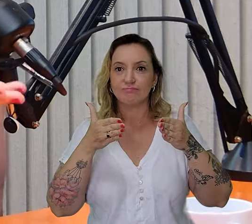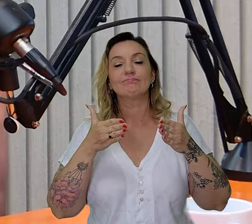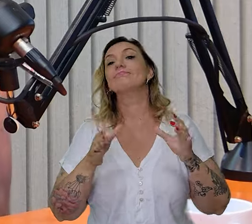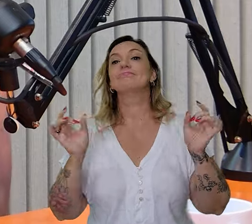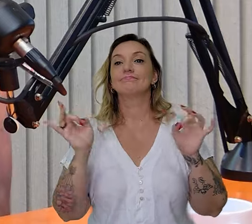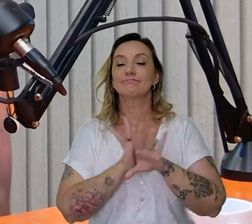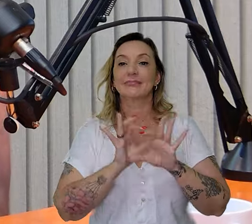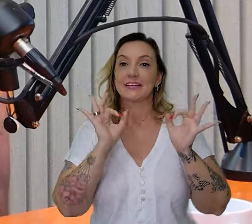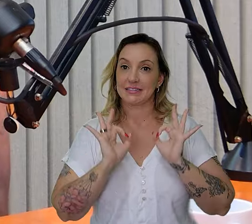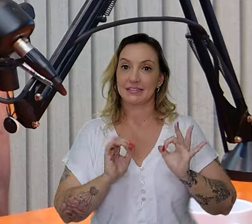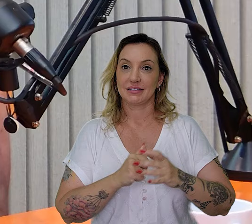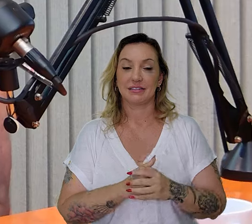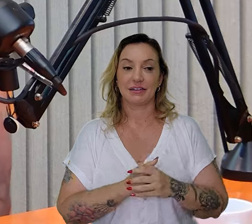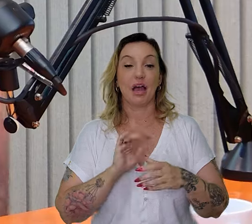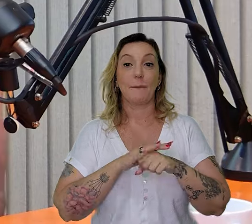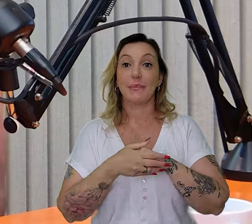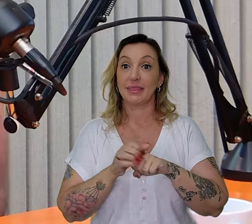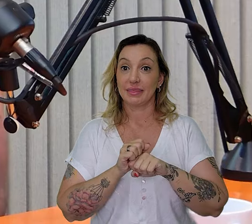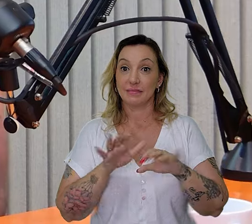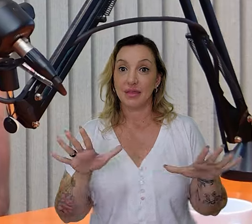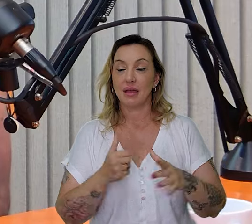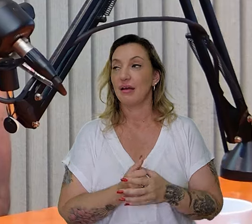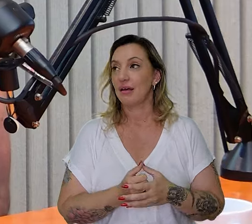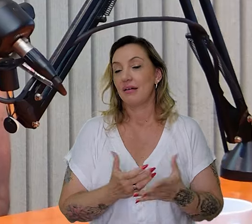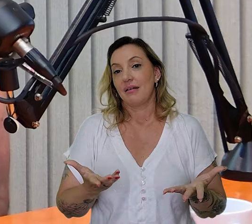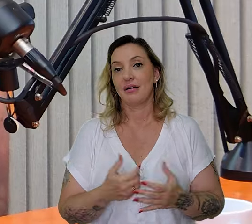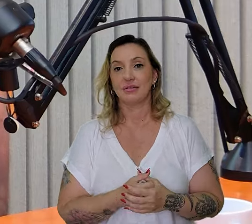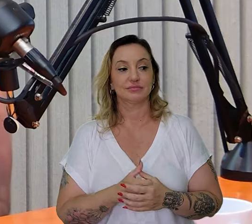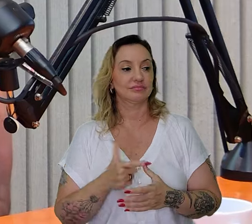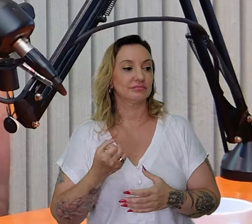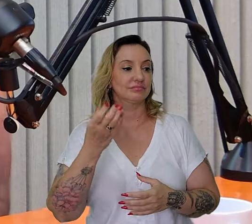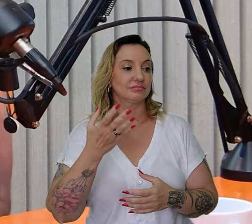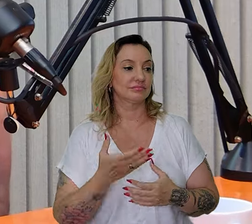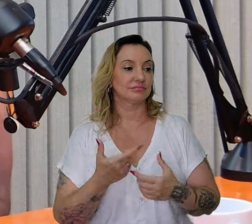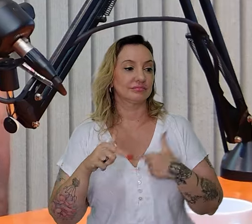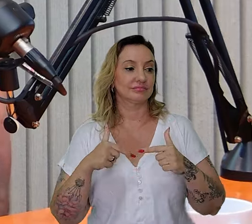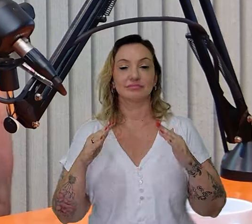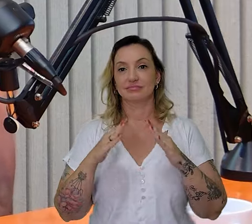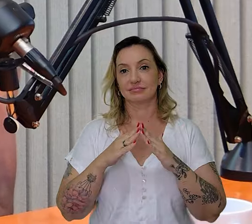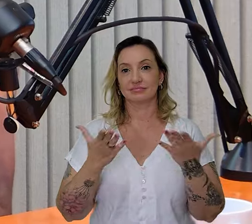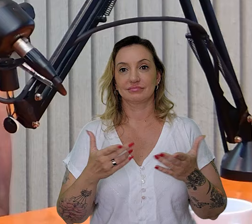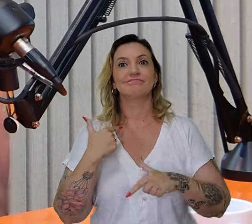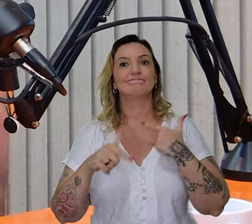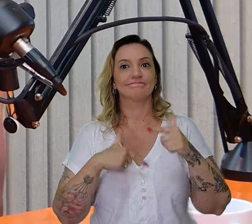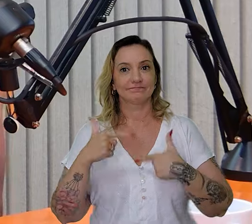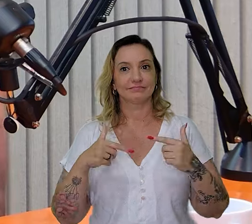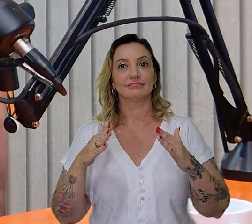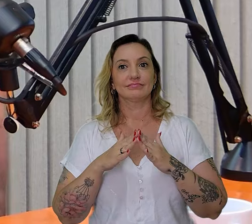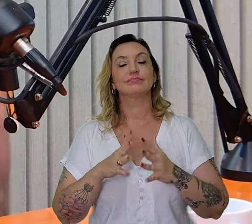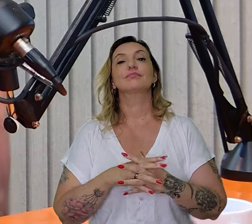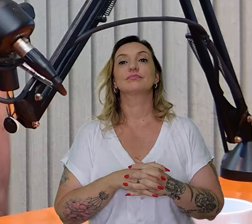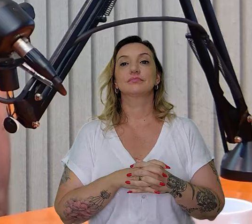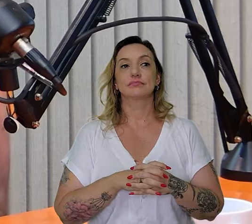na pandemia eu falei ah não tô viajando tô tava trabalhando de casa trabalhei bastante mas tava de casa né eu falei vou fazer me